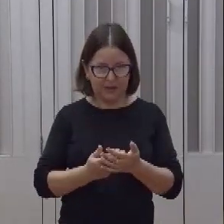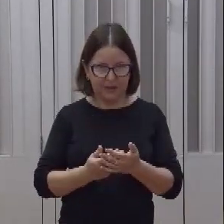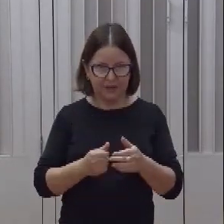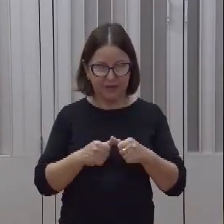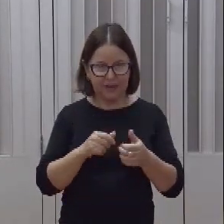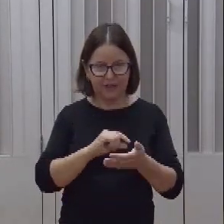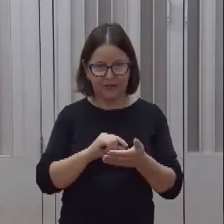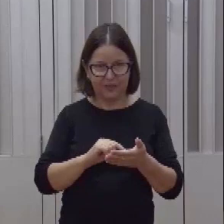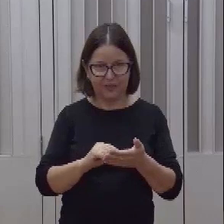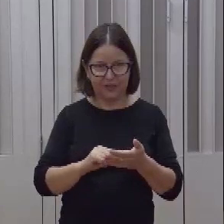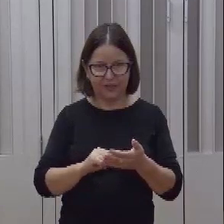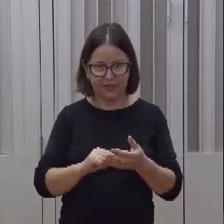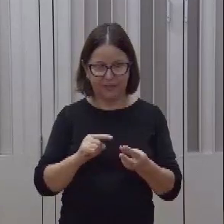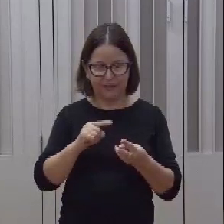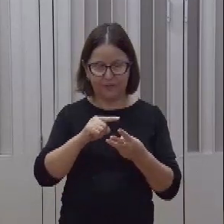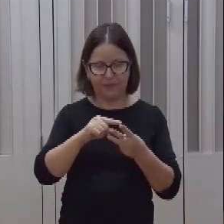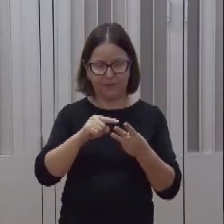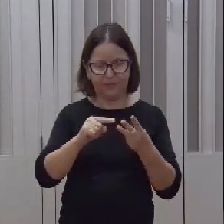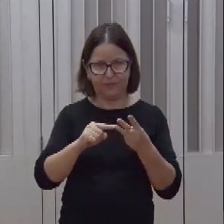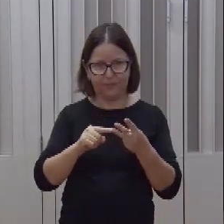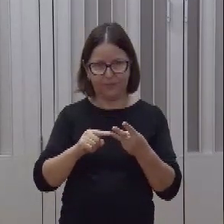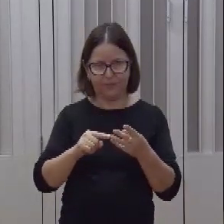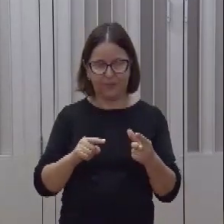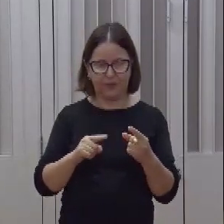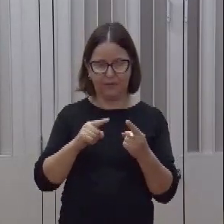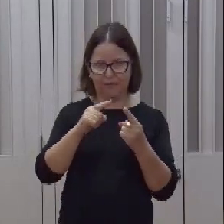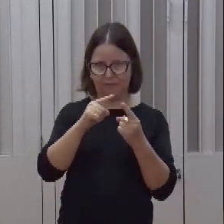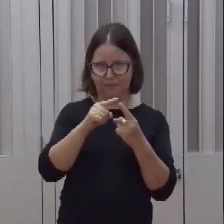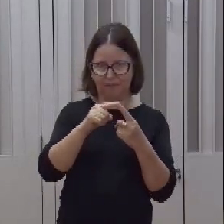básicos. O primeiro deles